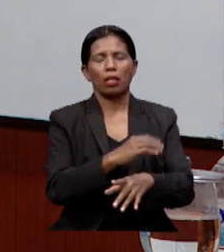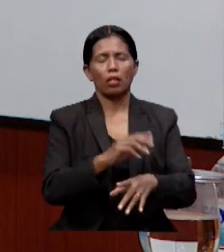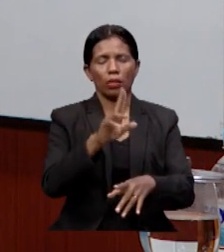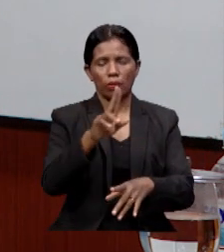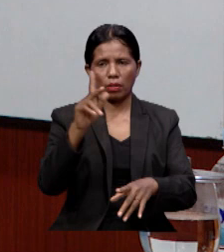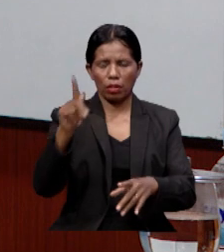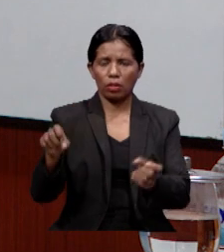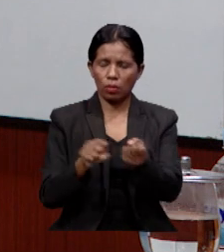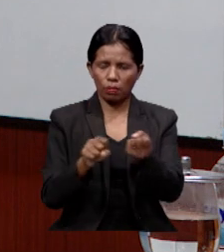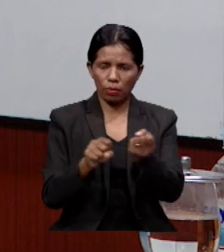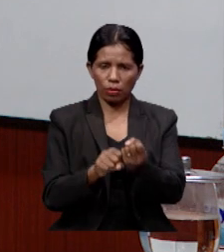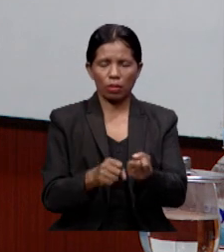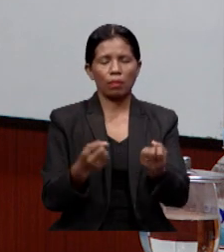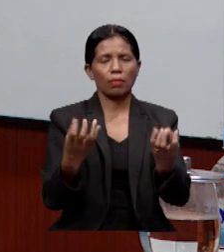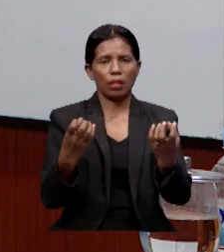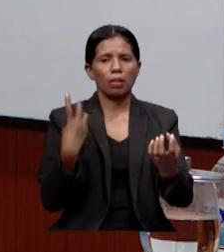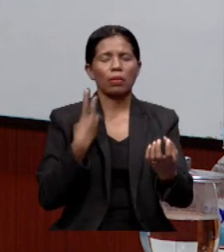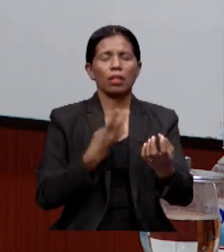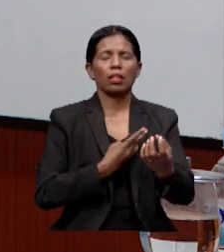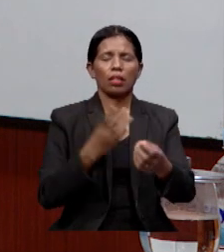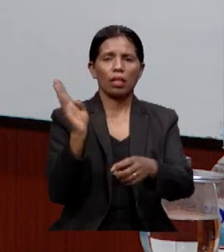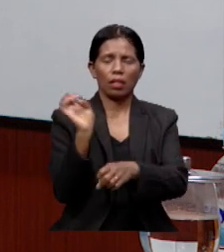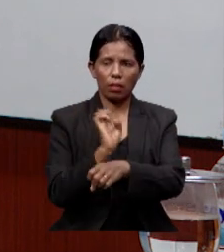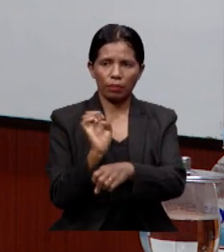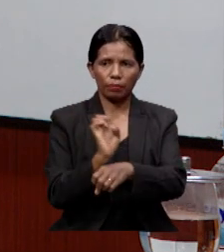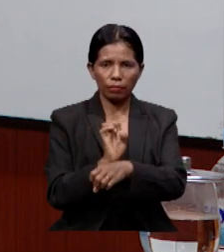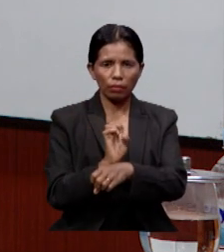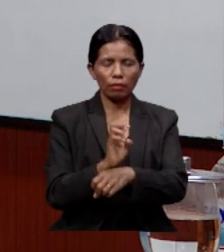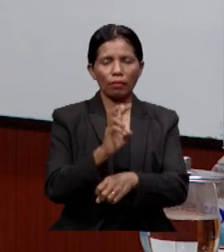contribui Macaas para a Itália economia. E a